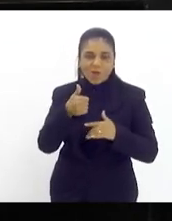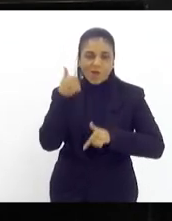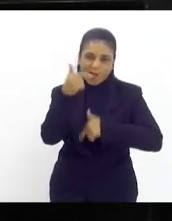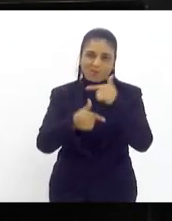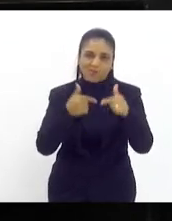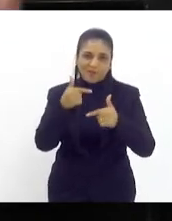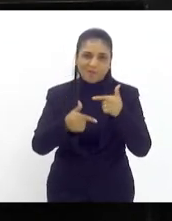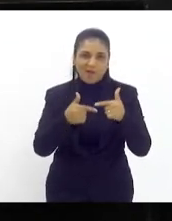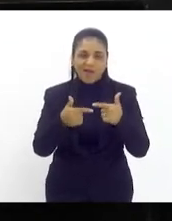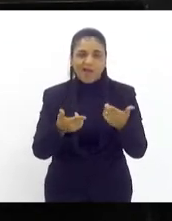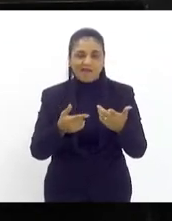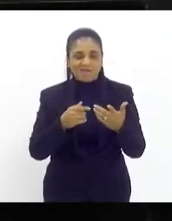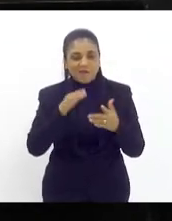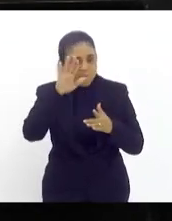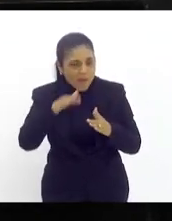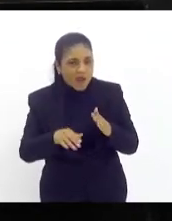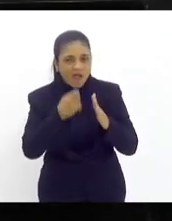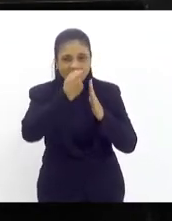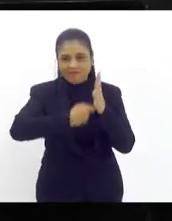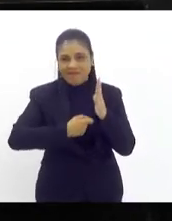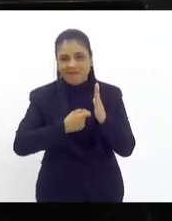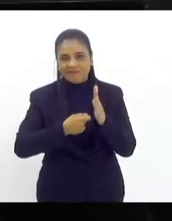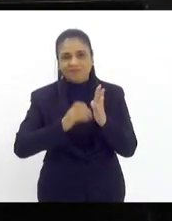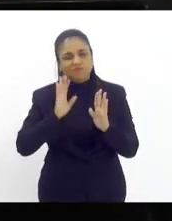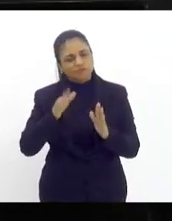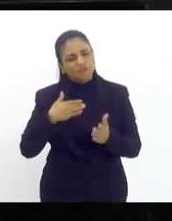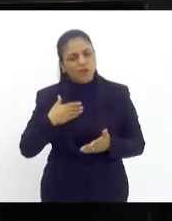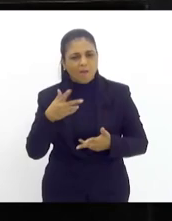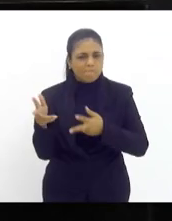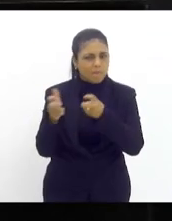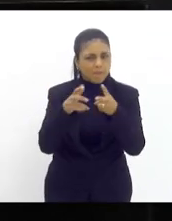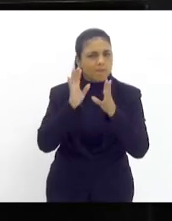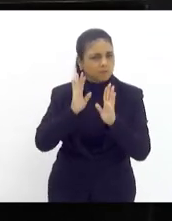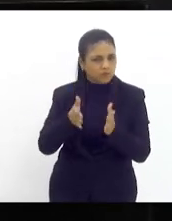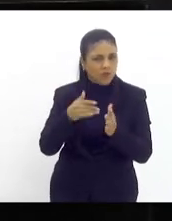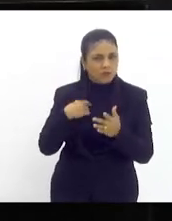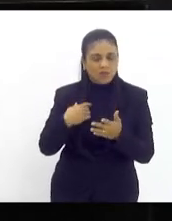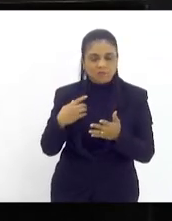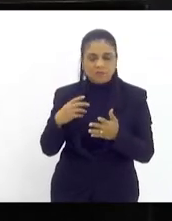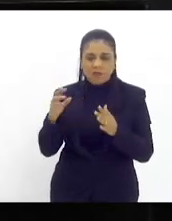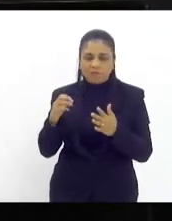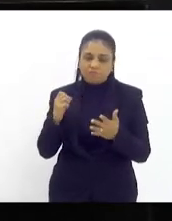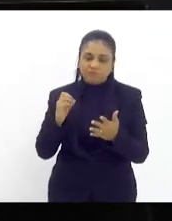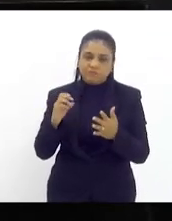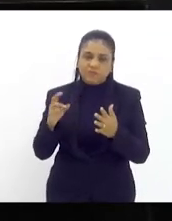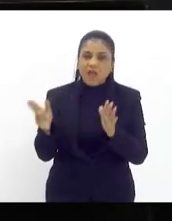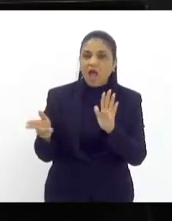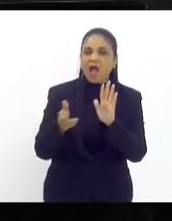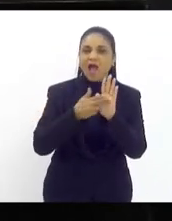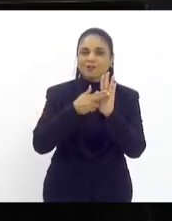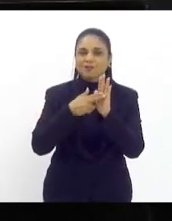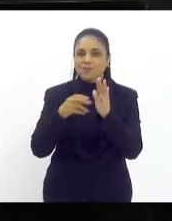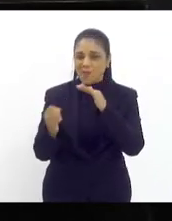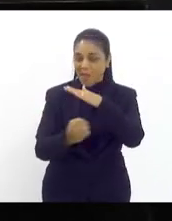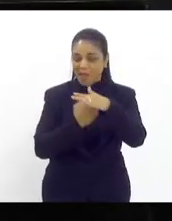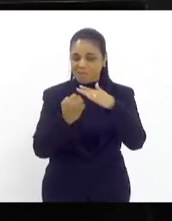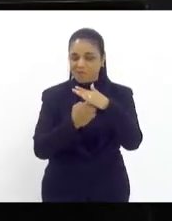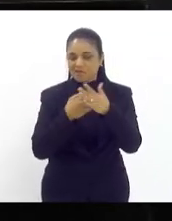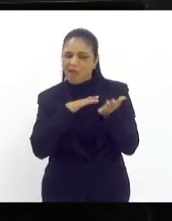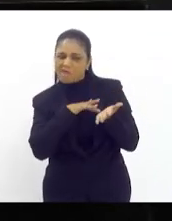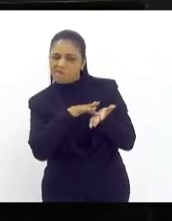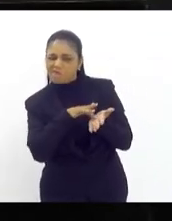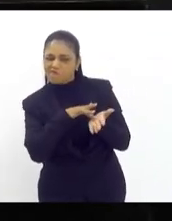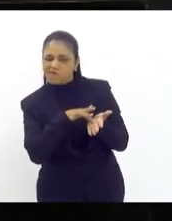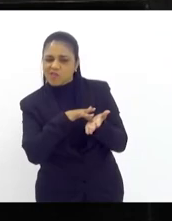barato mas essa novela A gente já viu na hora que eles assumem a concessão eles fingem que vão fazer alguma coisa e depois